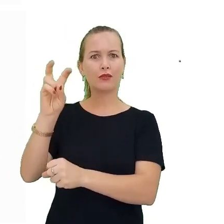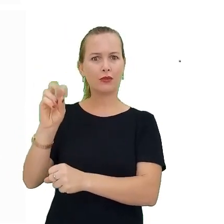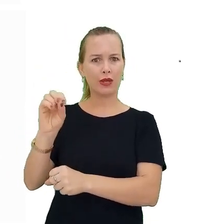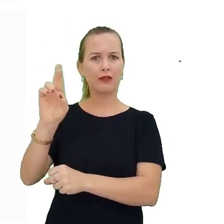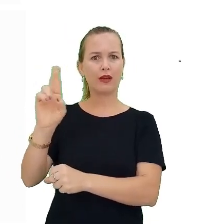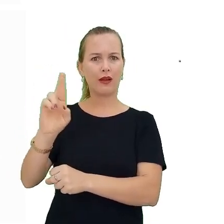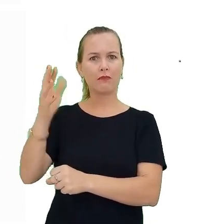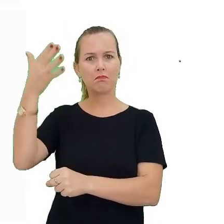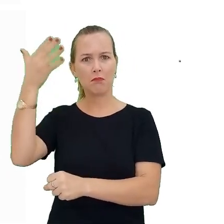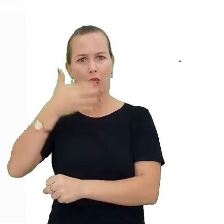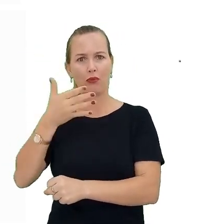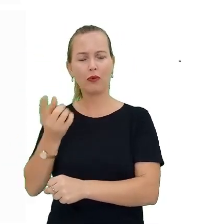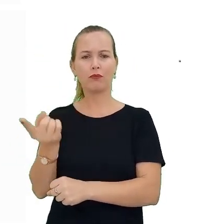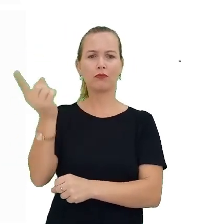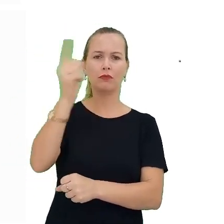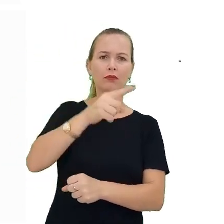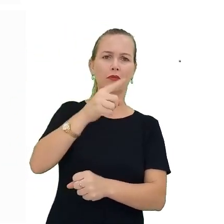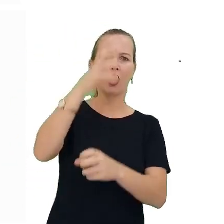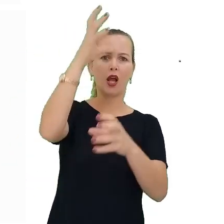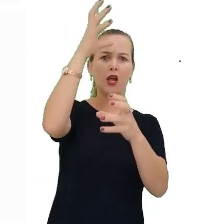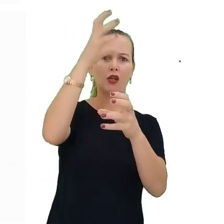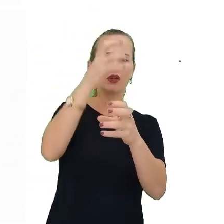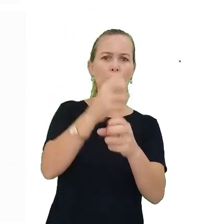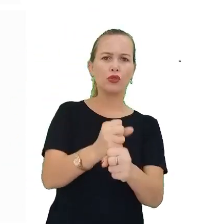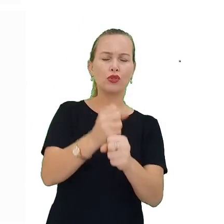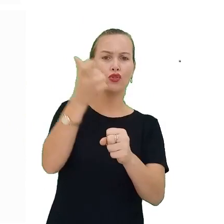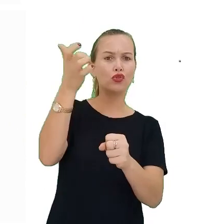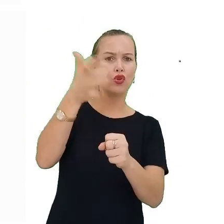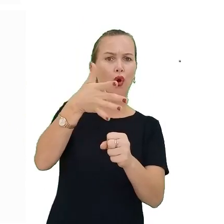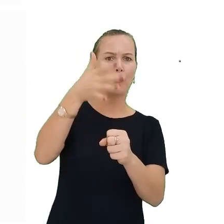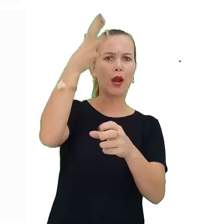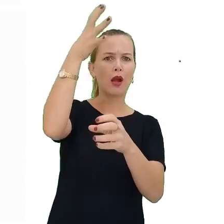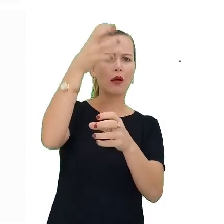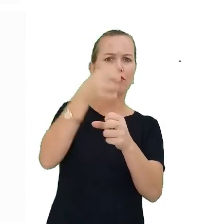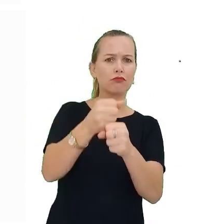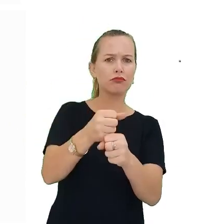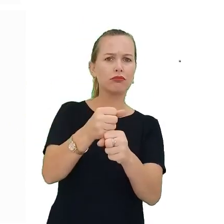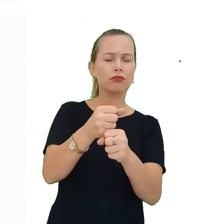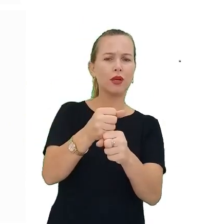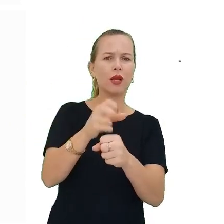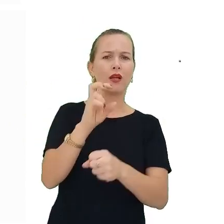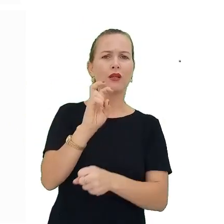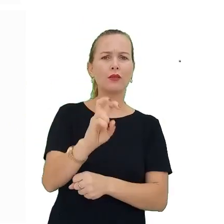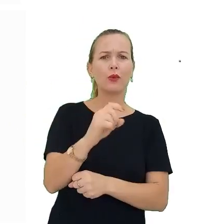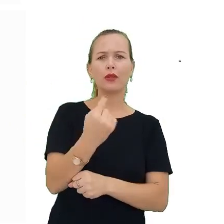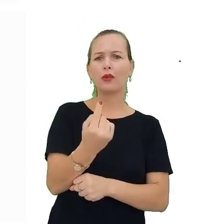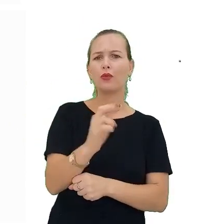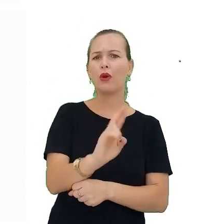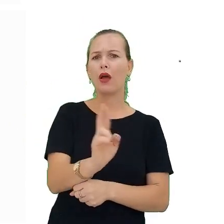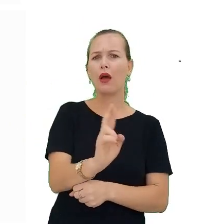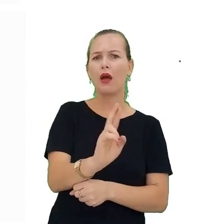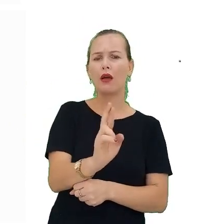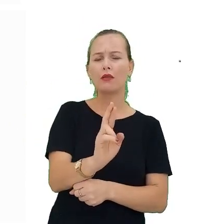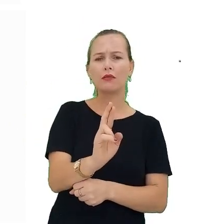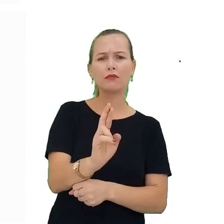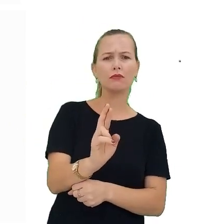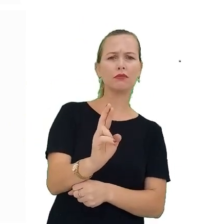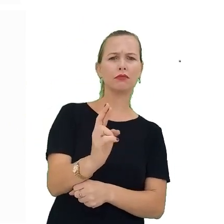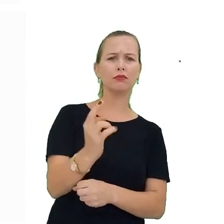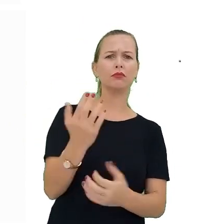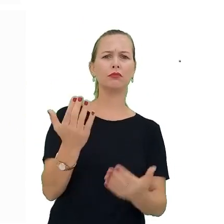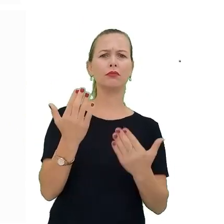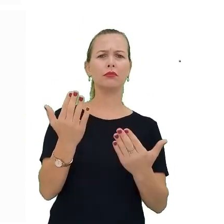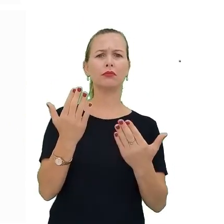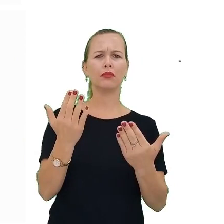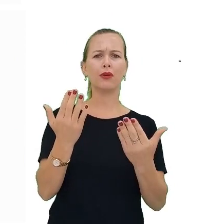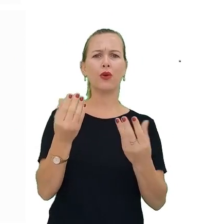do problema. Mas somando a coluna das sobras, o valor foi R$ 51. Aí